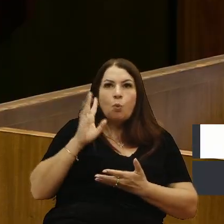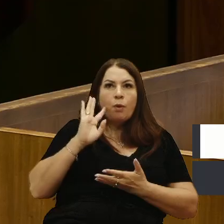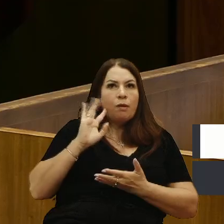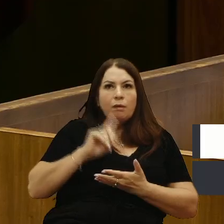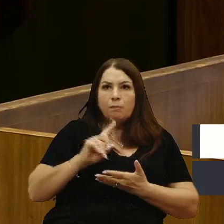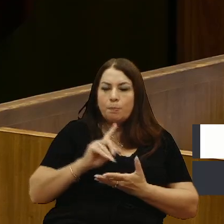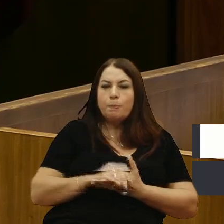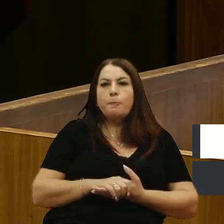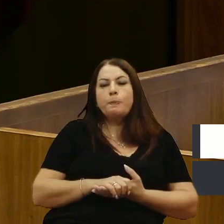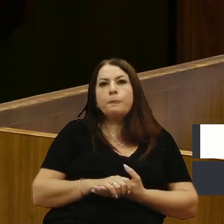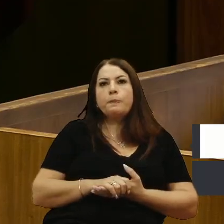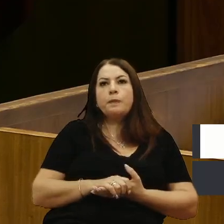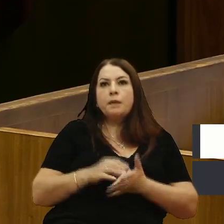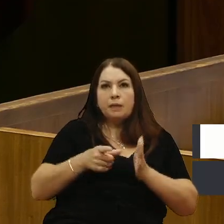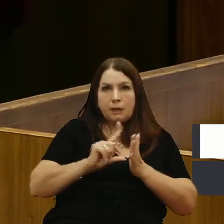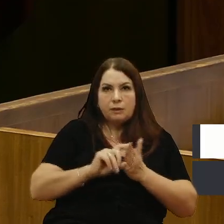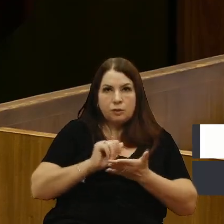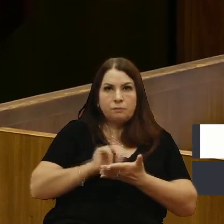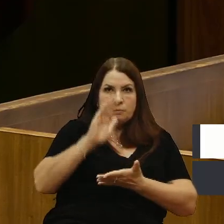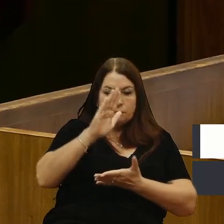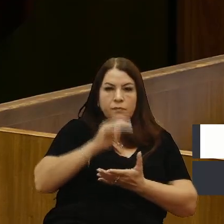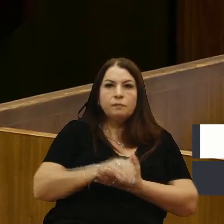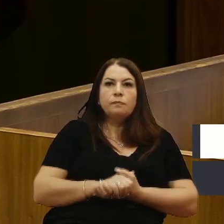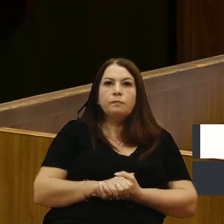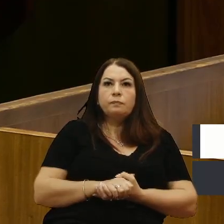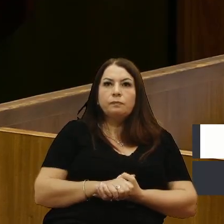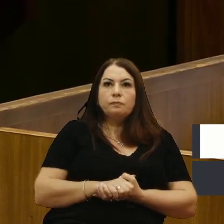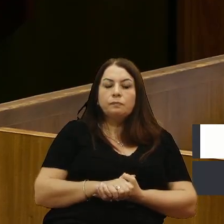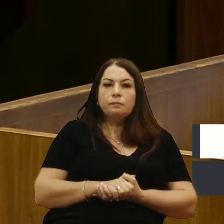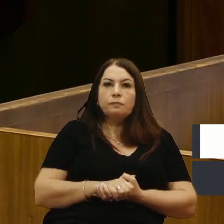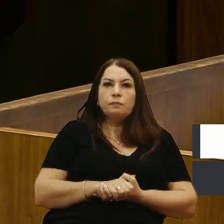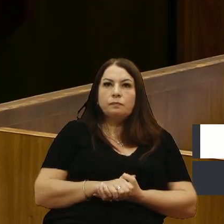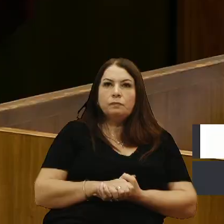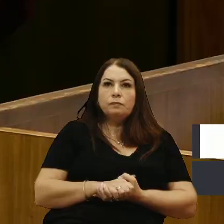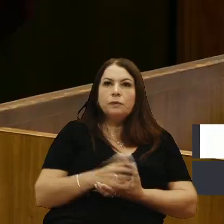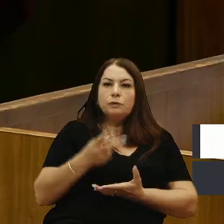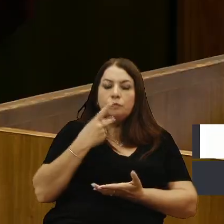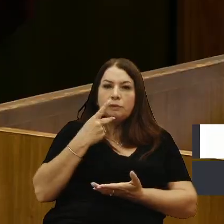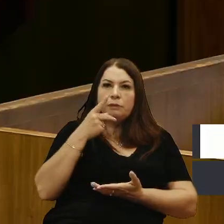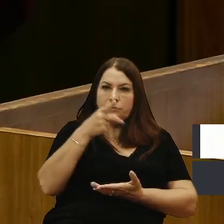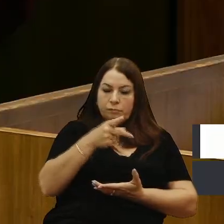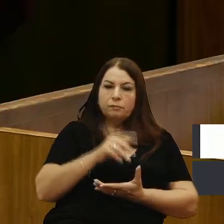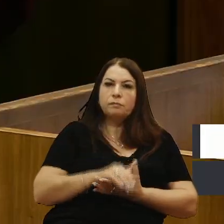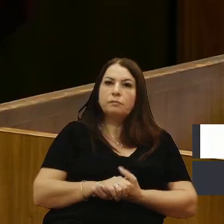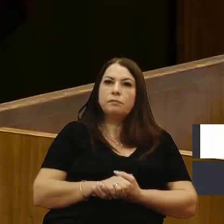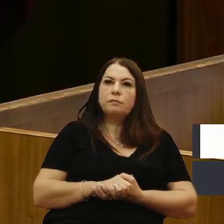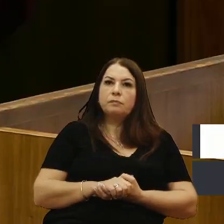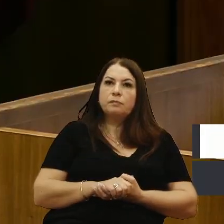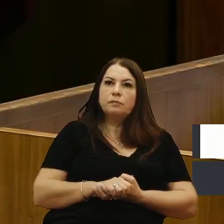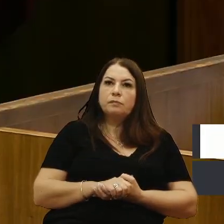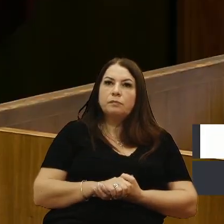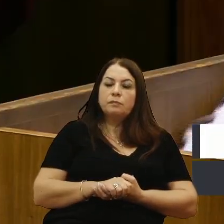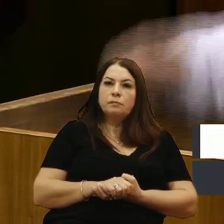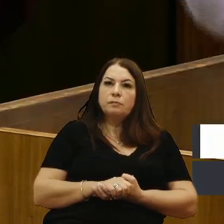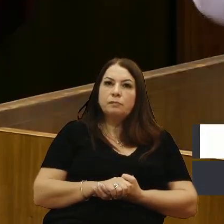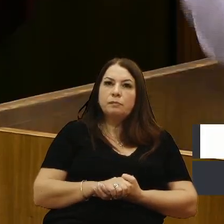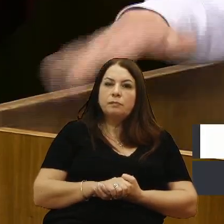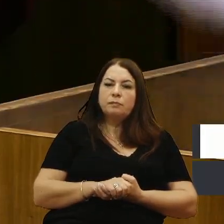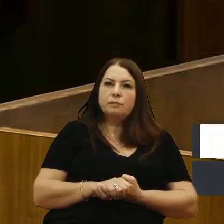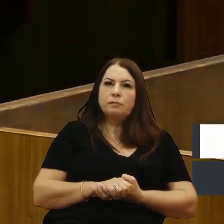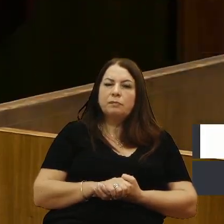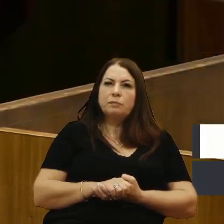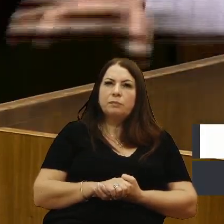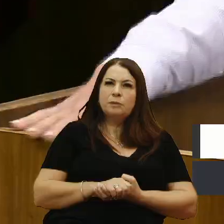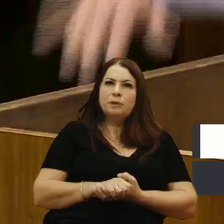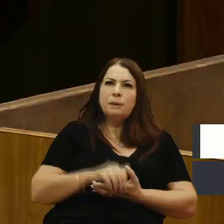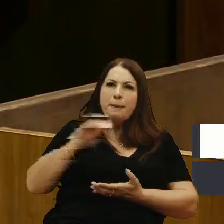legal. E antes de passar a parte, eu quero dizer para a senhora que a senhora bateu